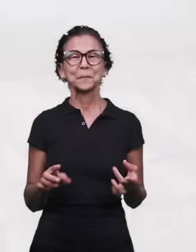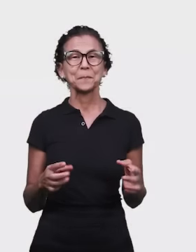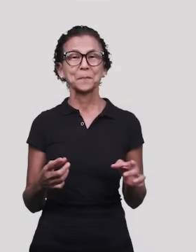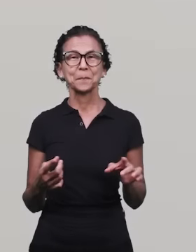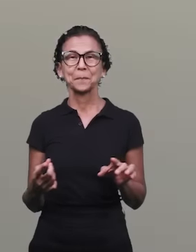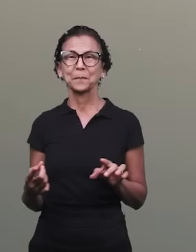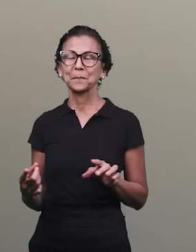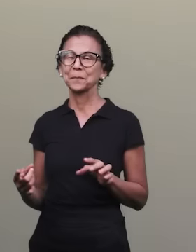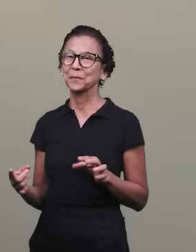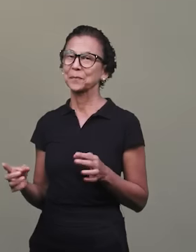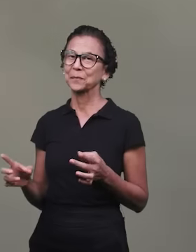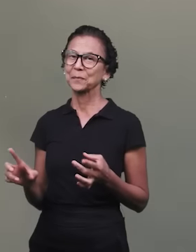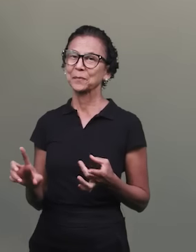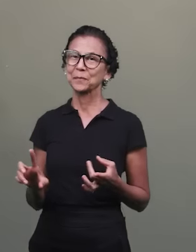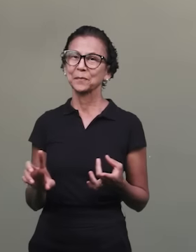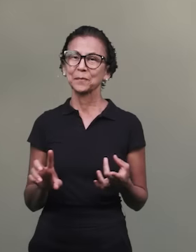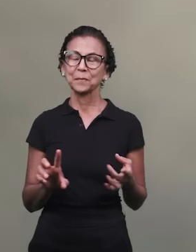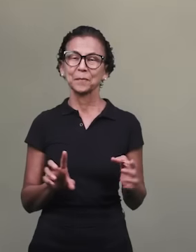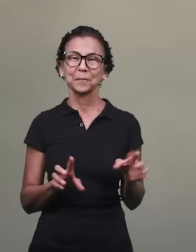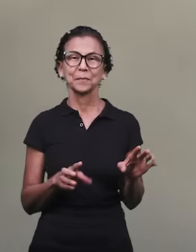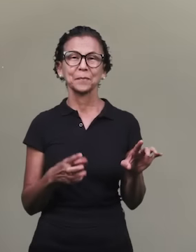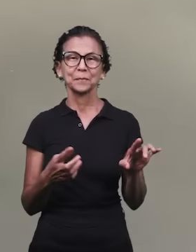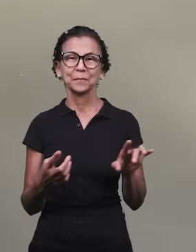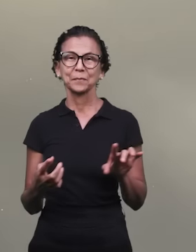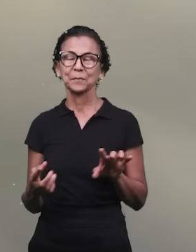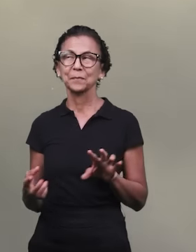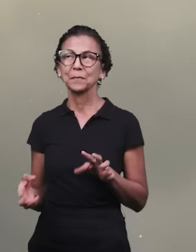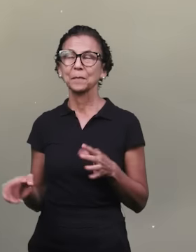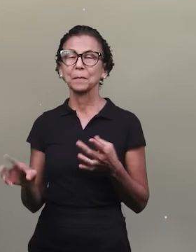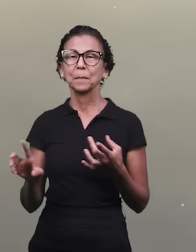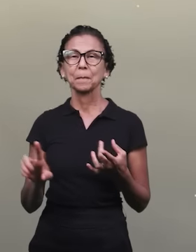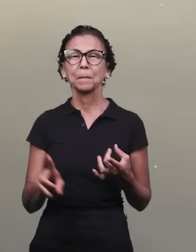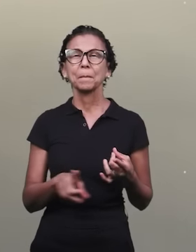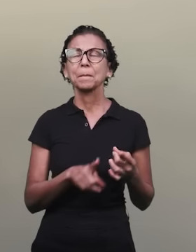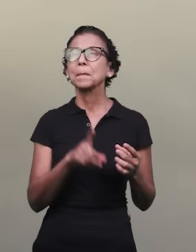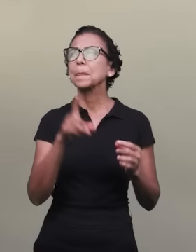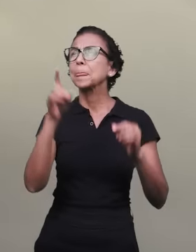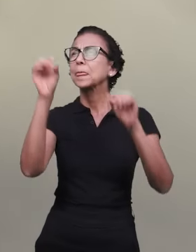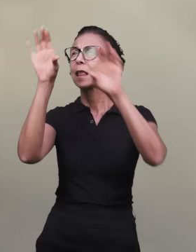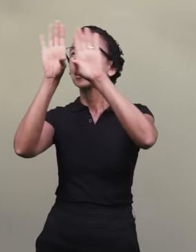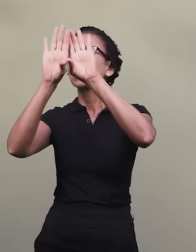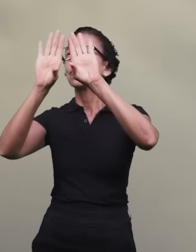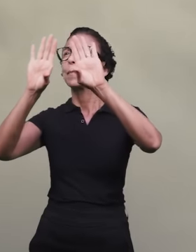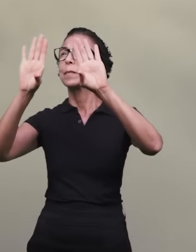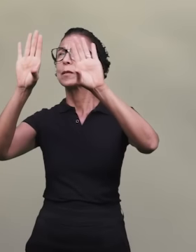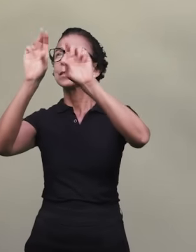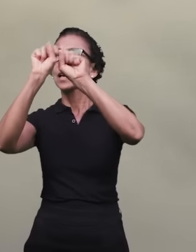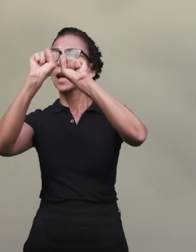Porta.